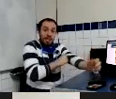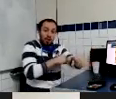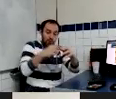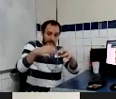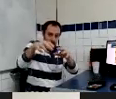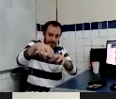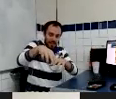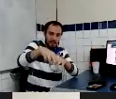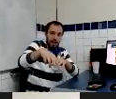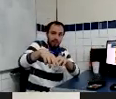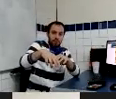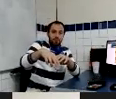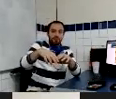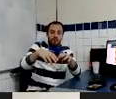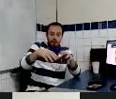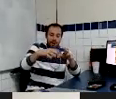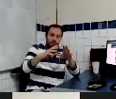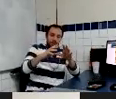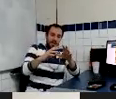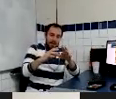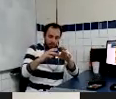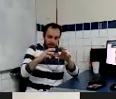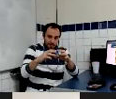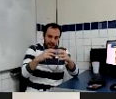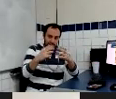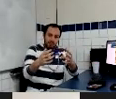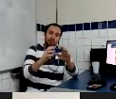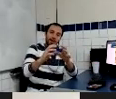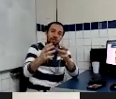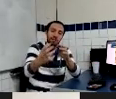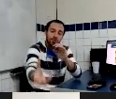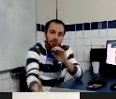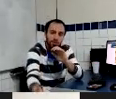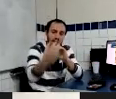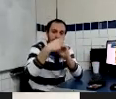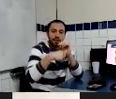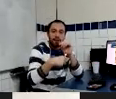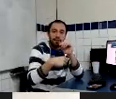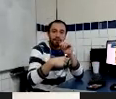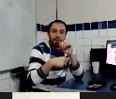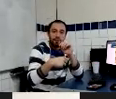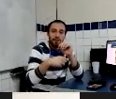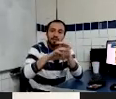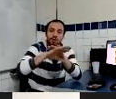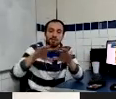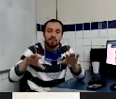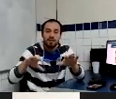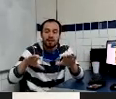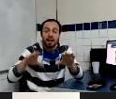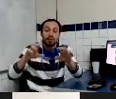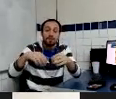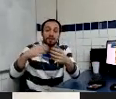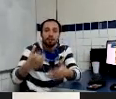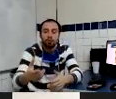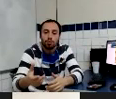Porque um ser sedentário, para ele conseguir ficar fixo, ele tira então seus nutrientes da terra. Isso é uma civilização